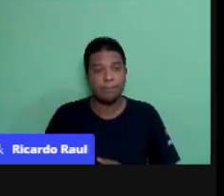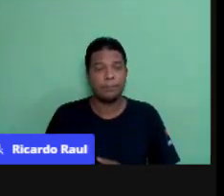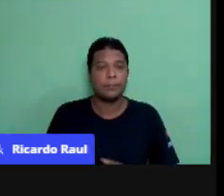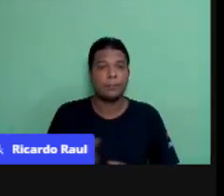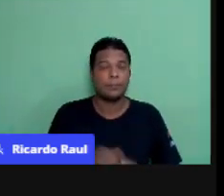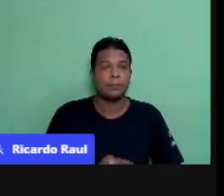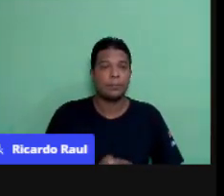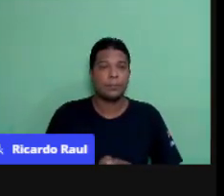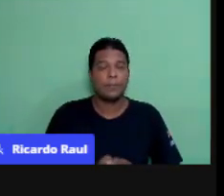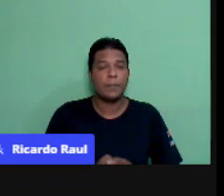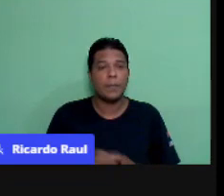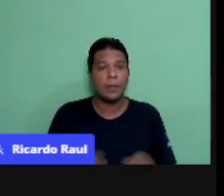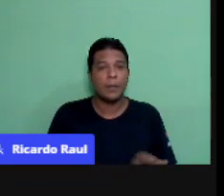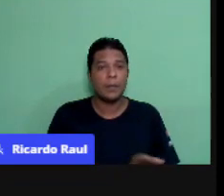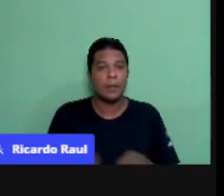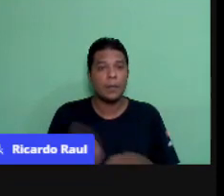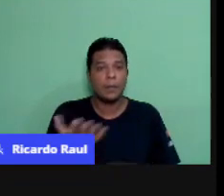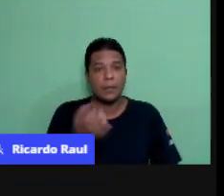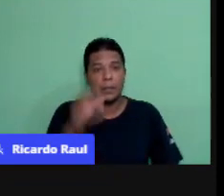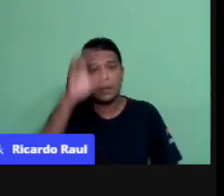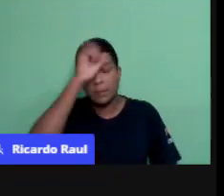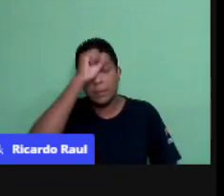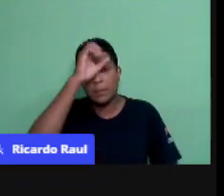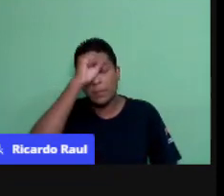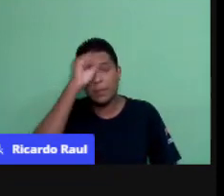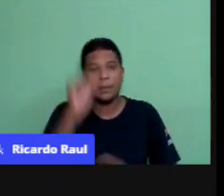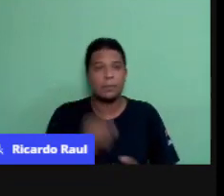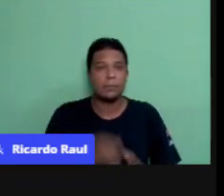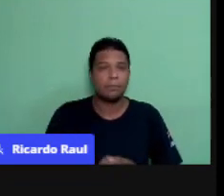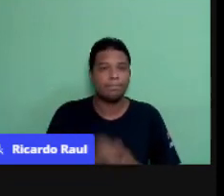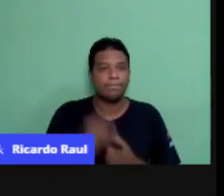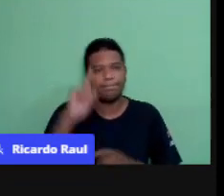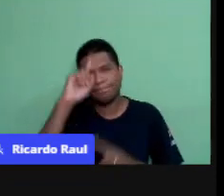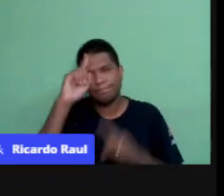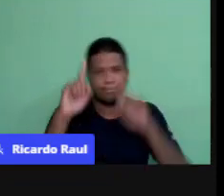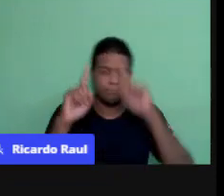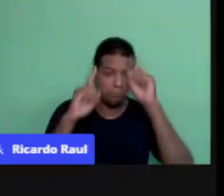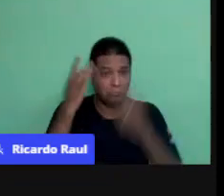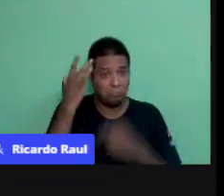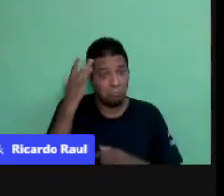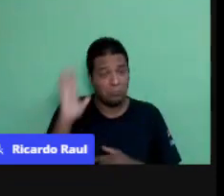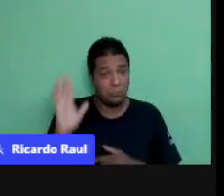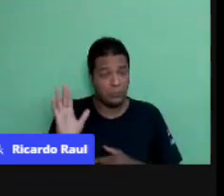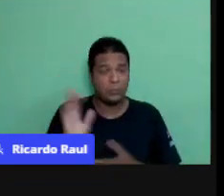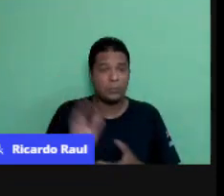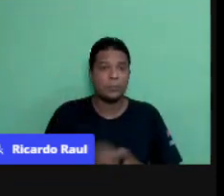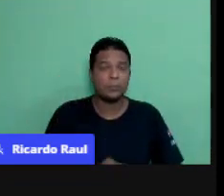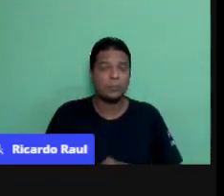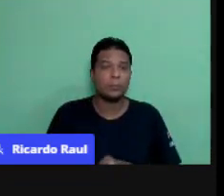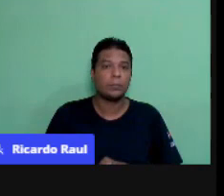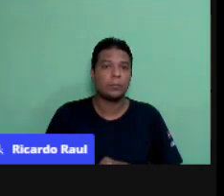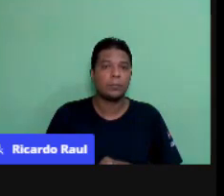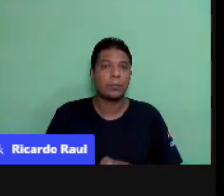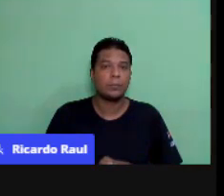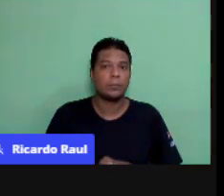ela também aprenda através do faz de conta. Não sei, nós vamos colocar, estou colocando isso, mas não é